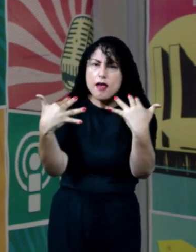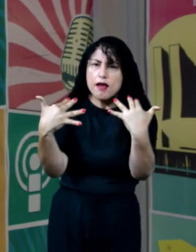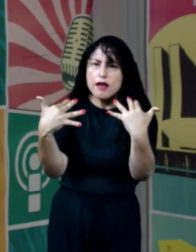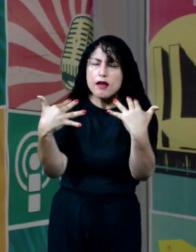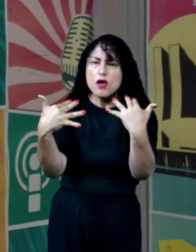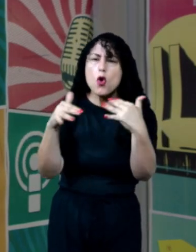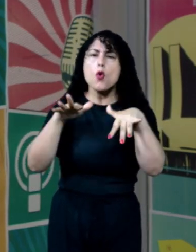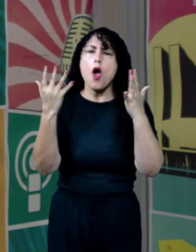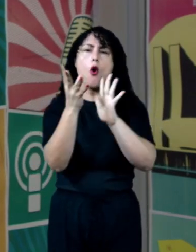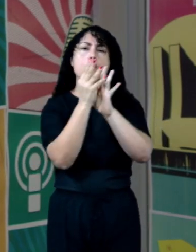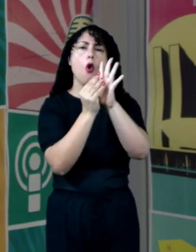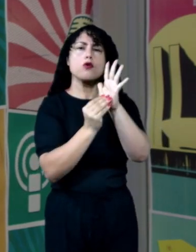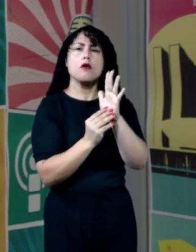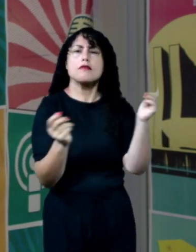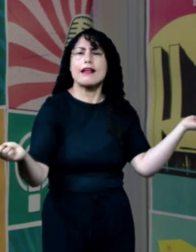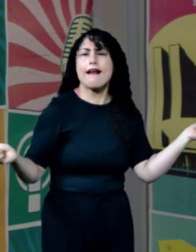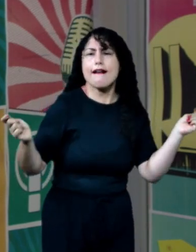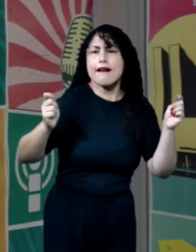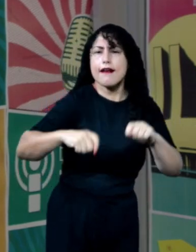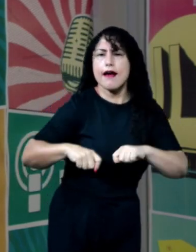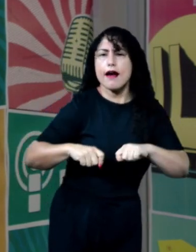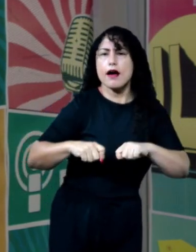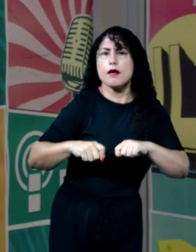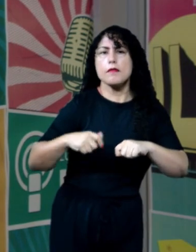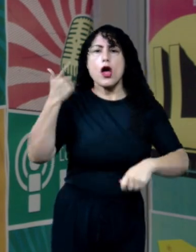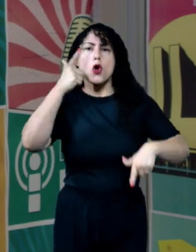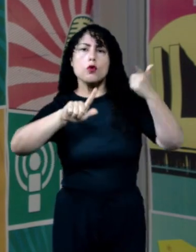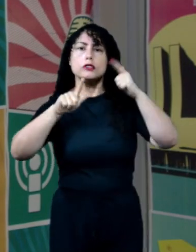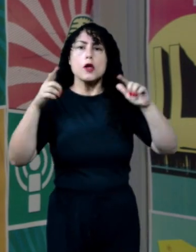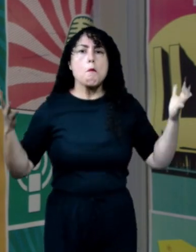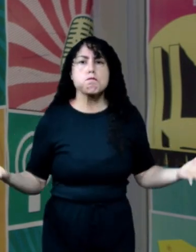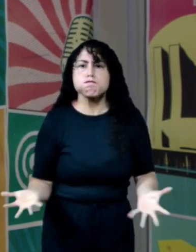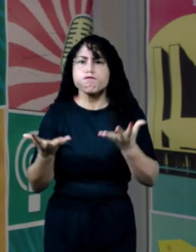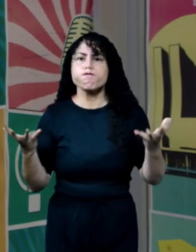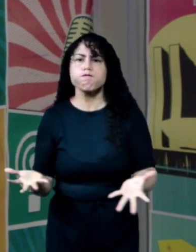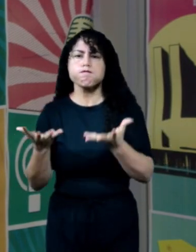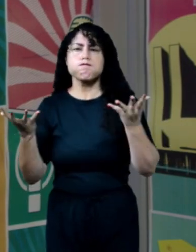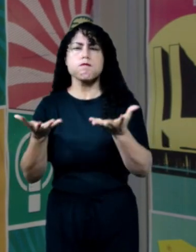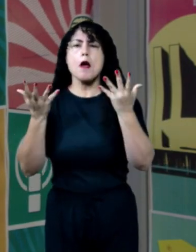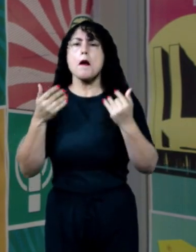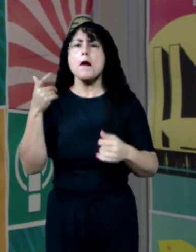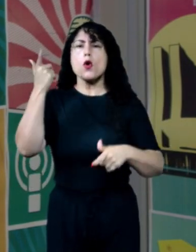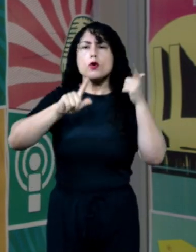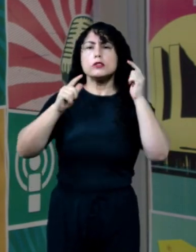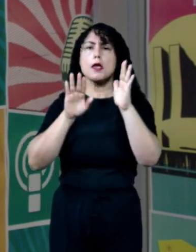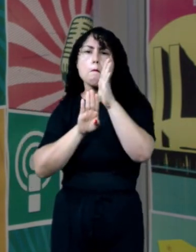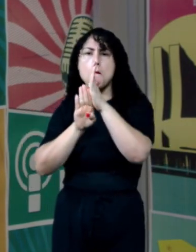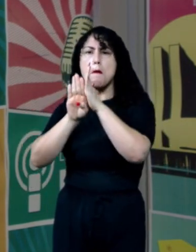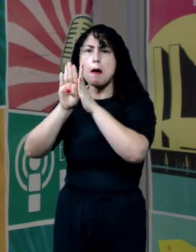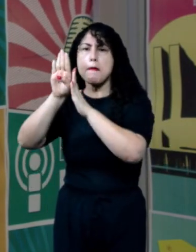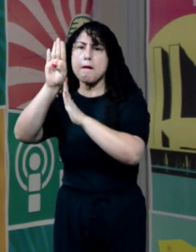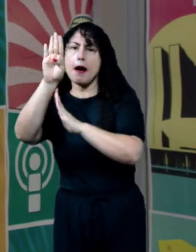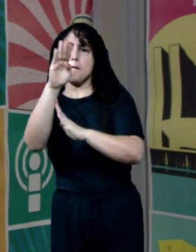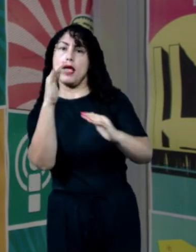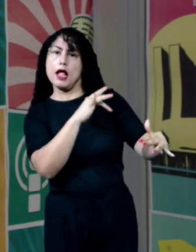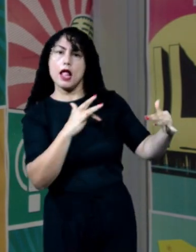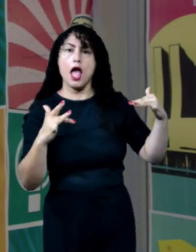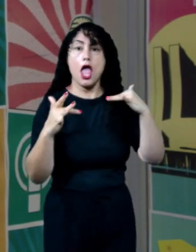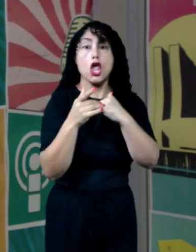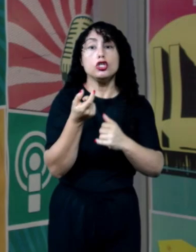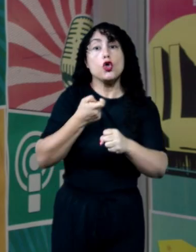Que conteúdo eu poderia fazer para conseguir mais engajamentos, para conseguir mais crescimento da minha página e